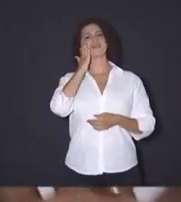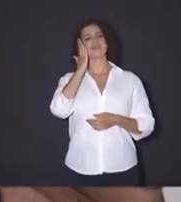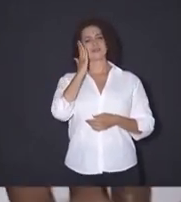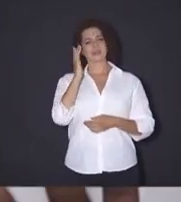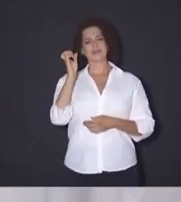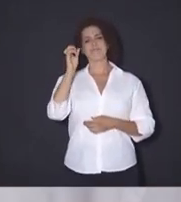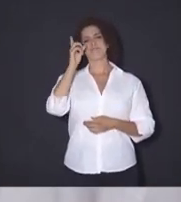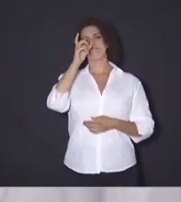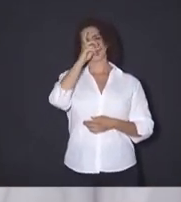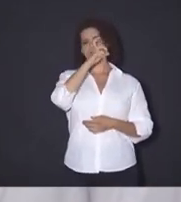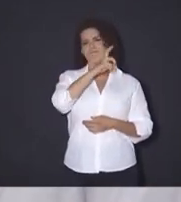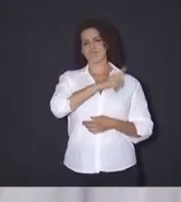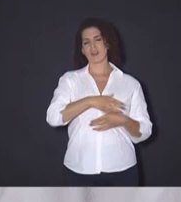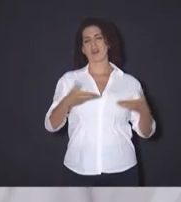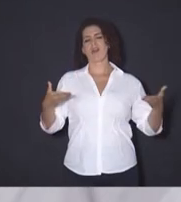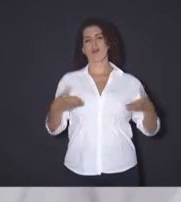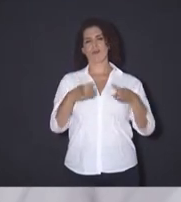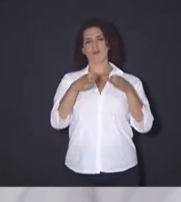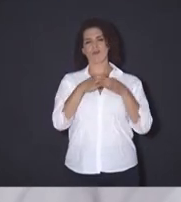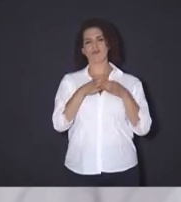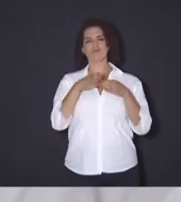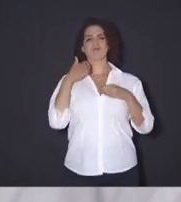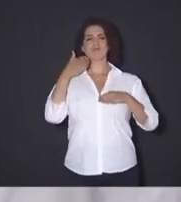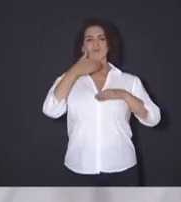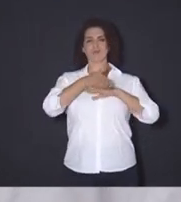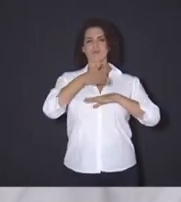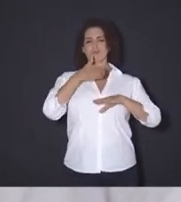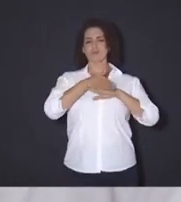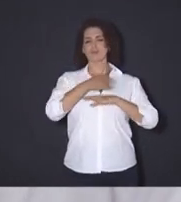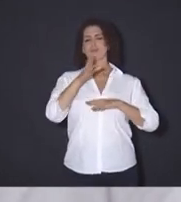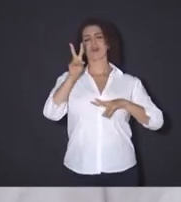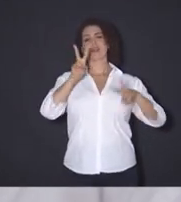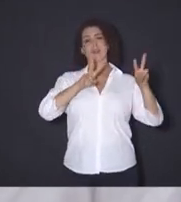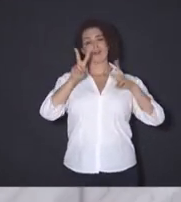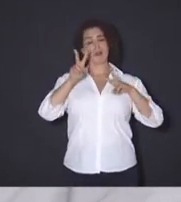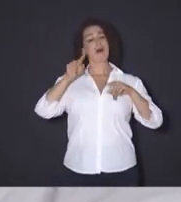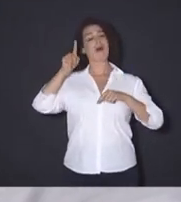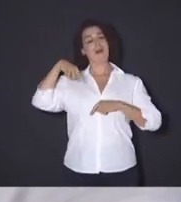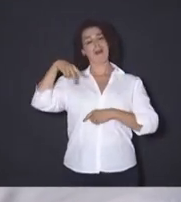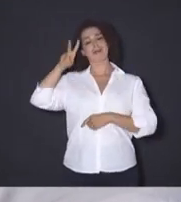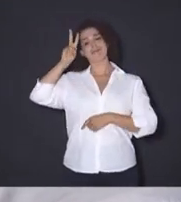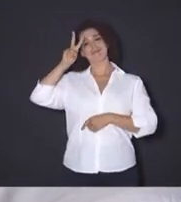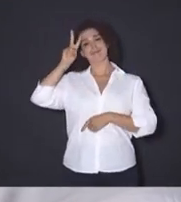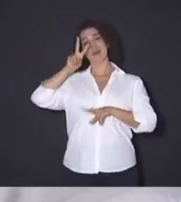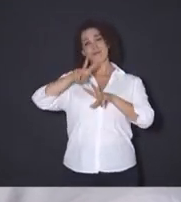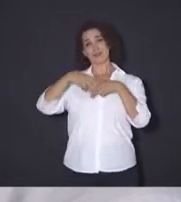que os blocos estão tendo agora para o carnaval isso é histórico porque o tratamento é desigual